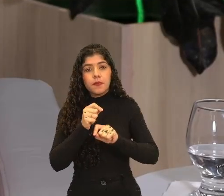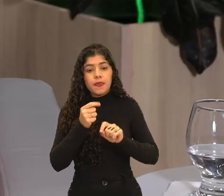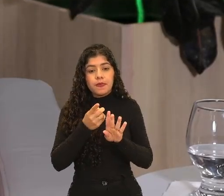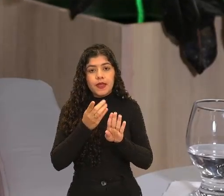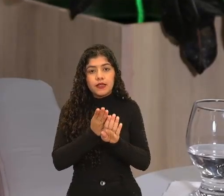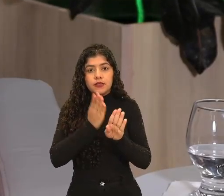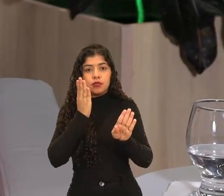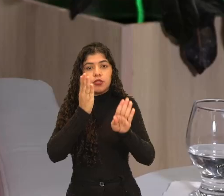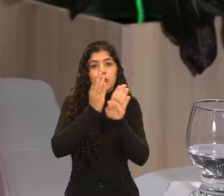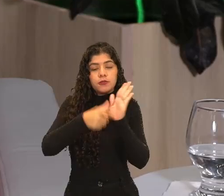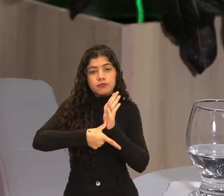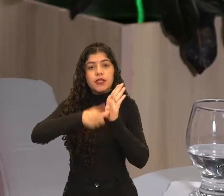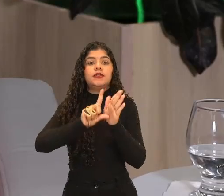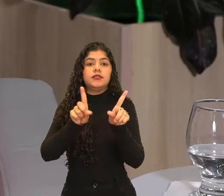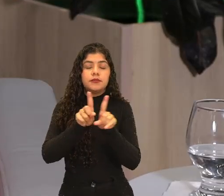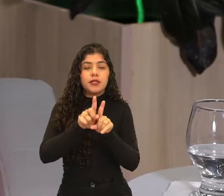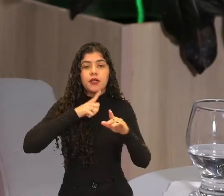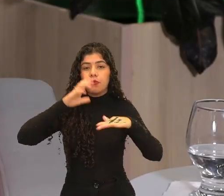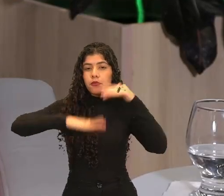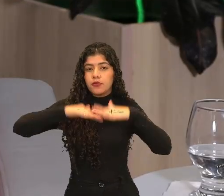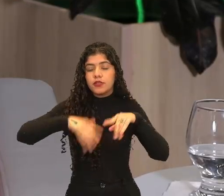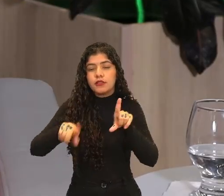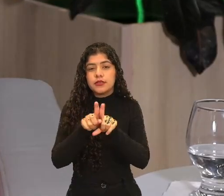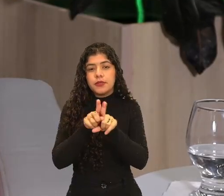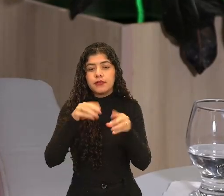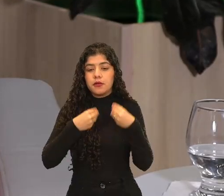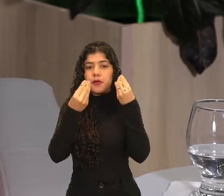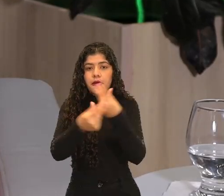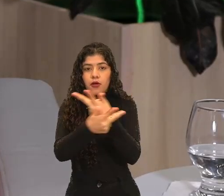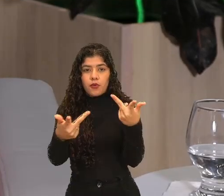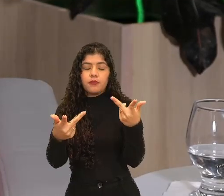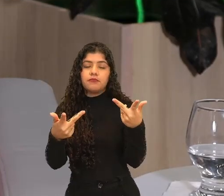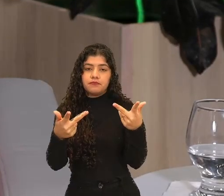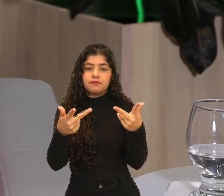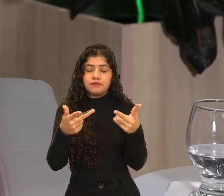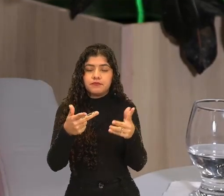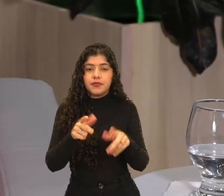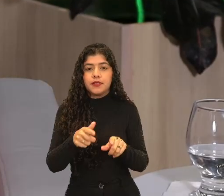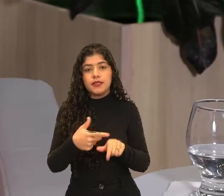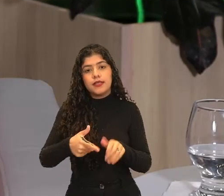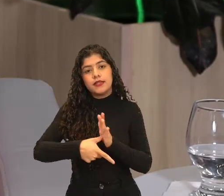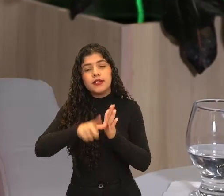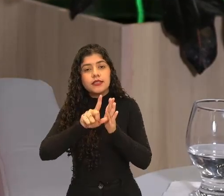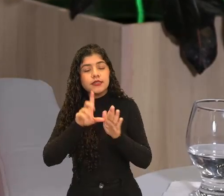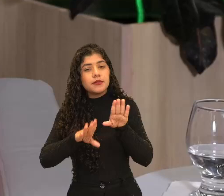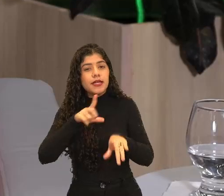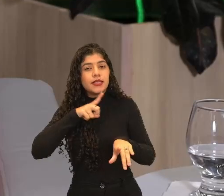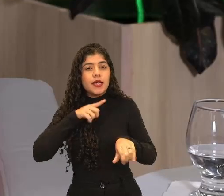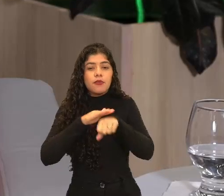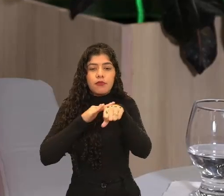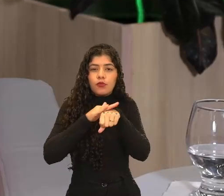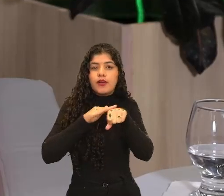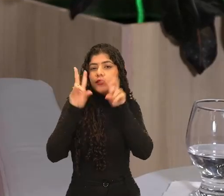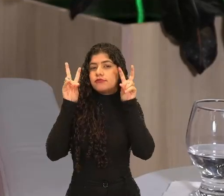precoce. Ela ouvir um diagnóstico de um profissional que tem autonomia para dar um diagnóstico, né? Apesar de, assim, tem muita discussão em